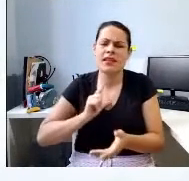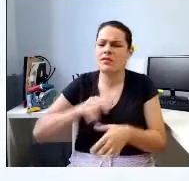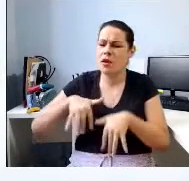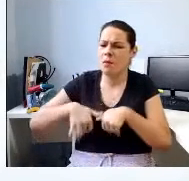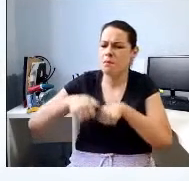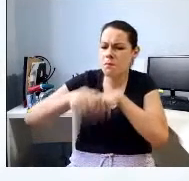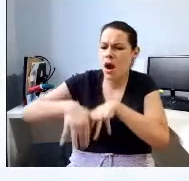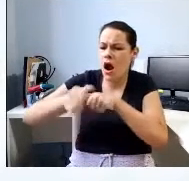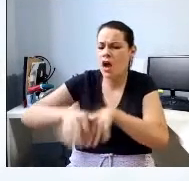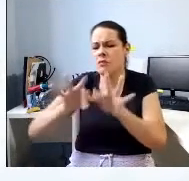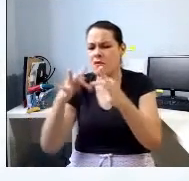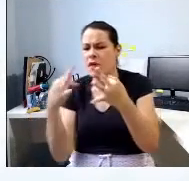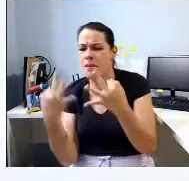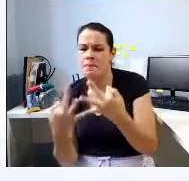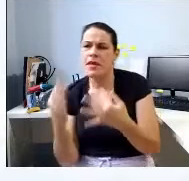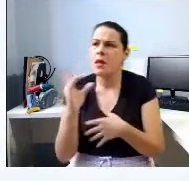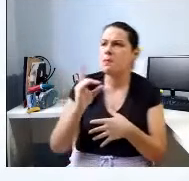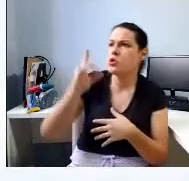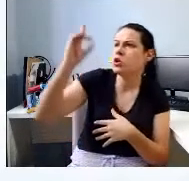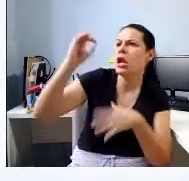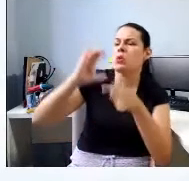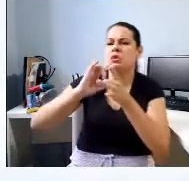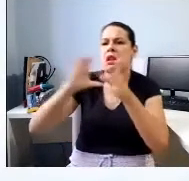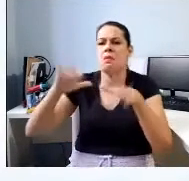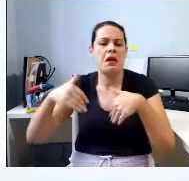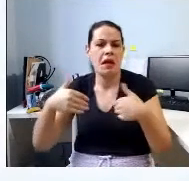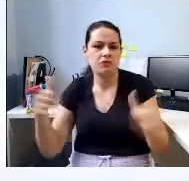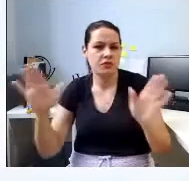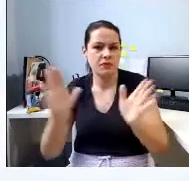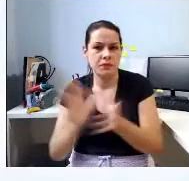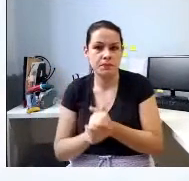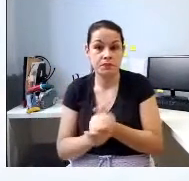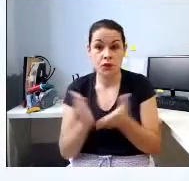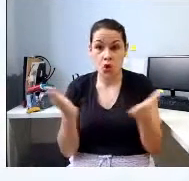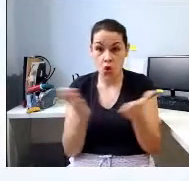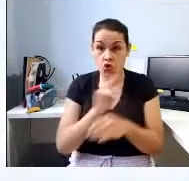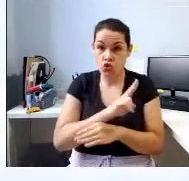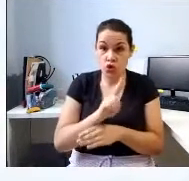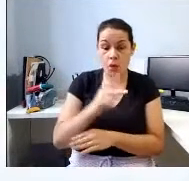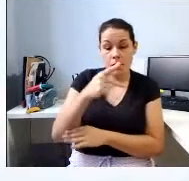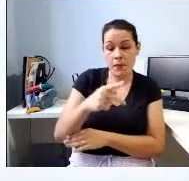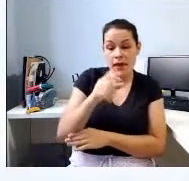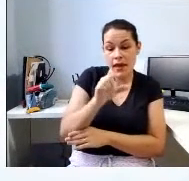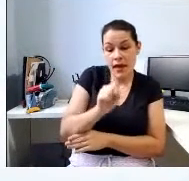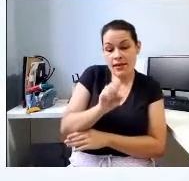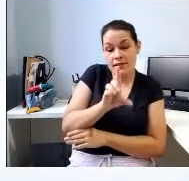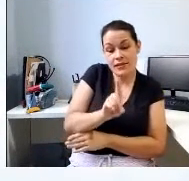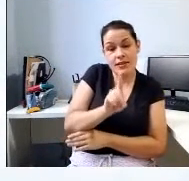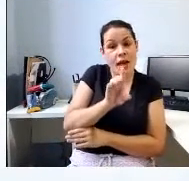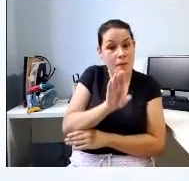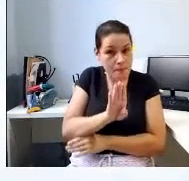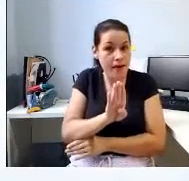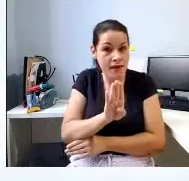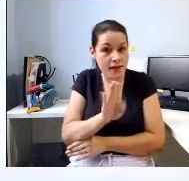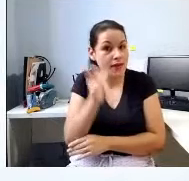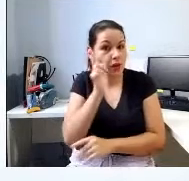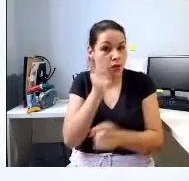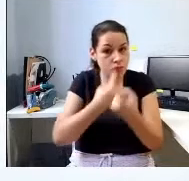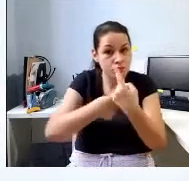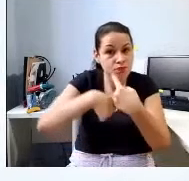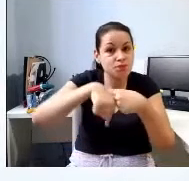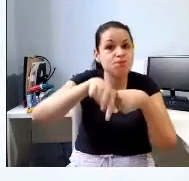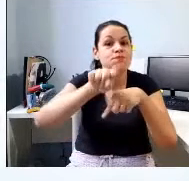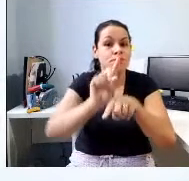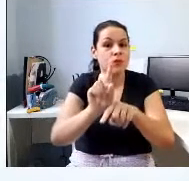com Deus e pela liberdade, alguma coisa assim. Esse partido hoje é o PSDB, que em alguma medida se recuperou, ou está se recuperando,